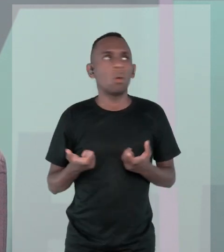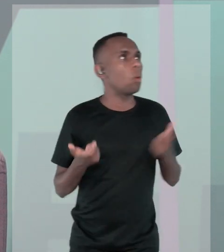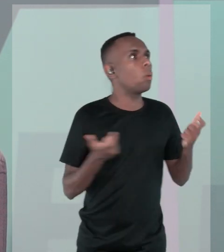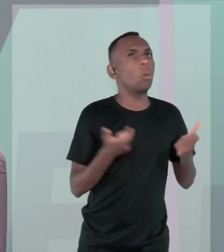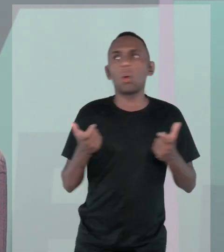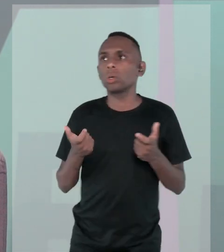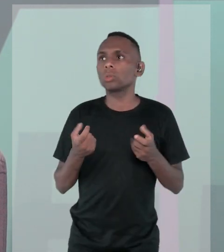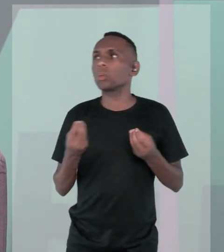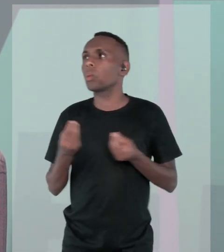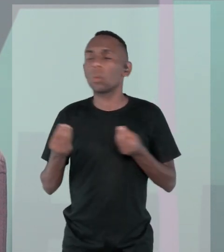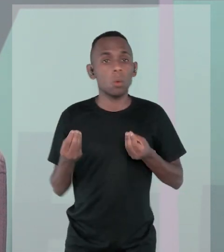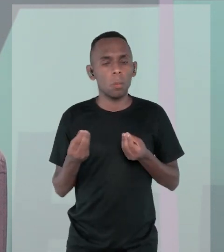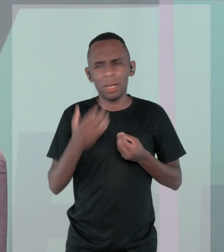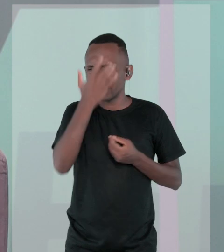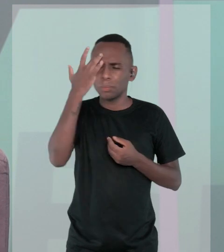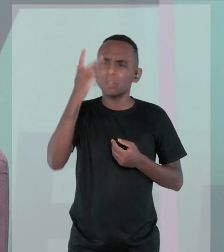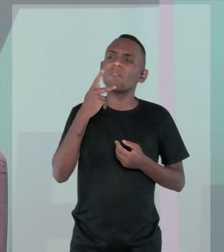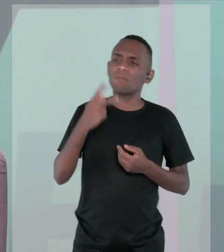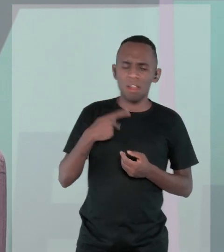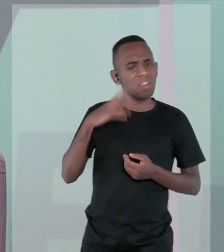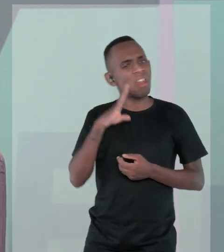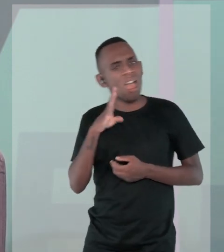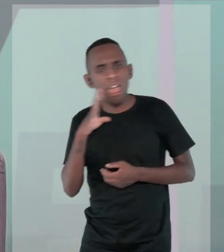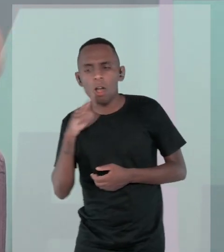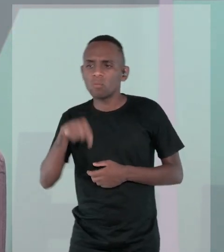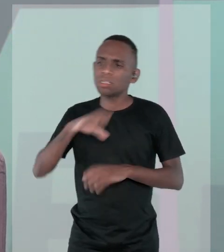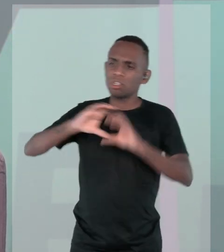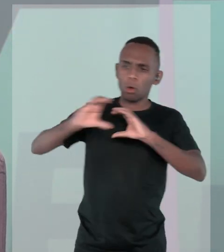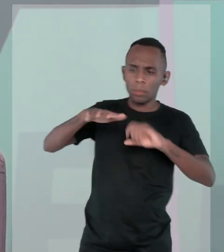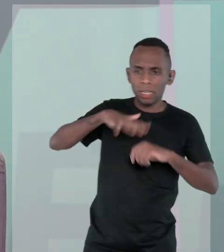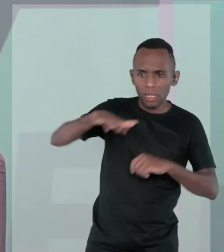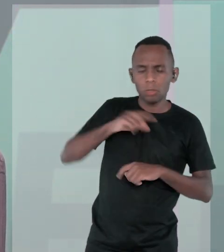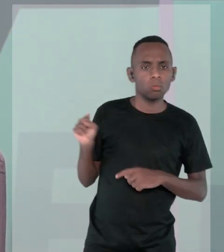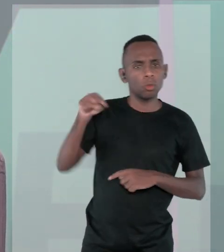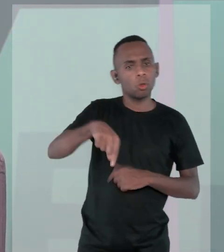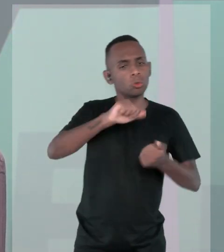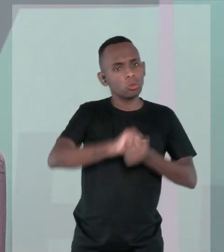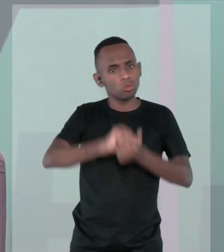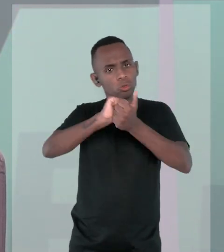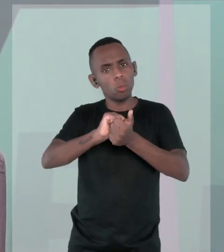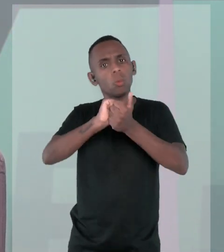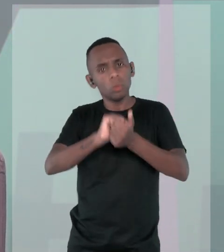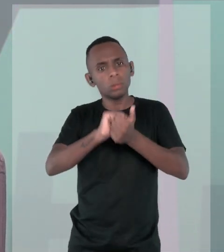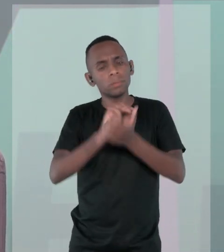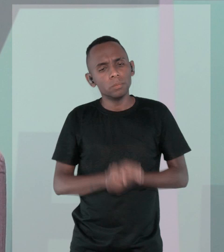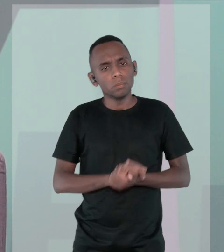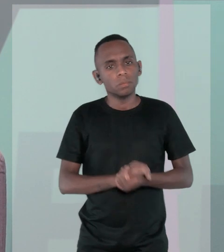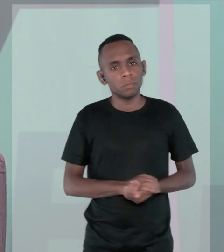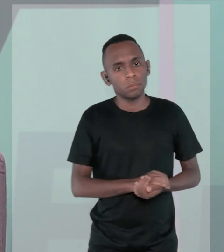proncovô. E as pessoas falavam comigo assim, que bacana, você é da comunicação, está aqui no